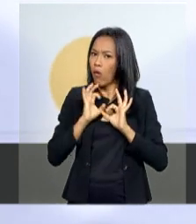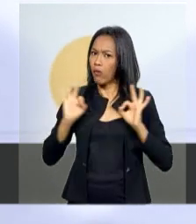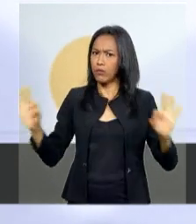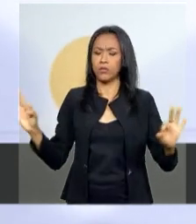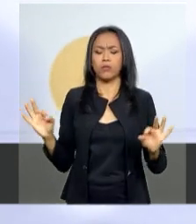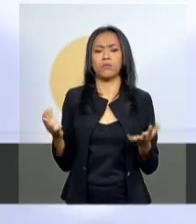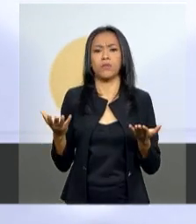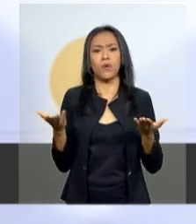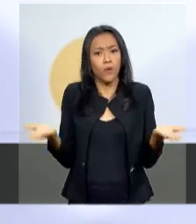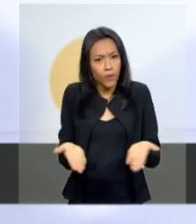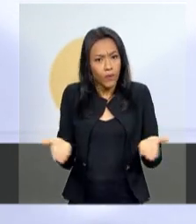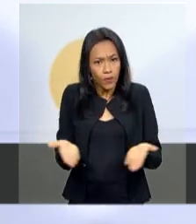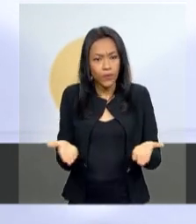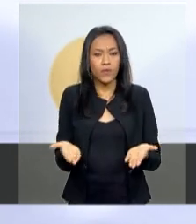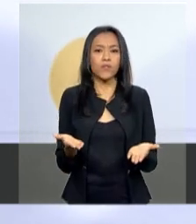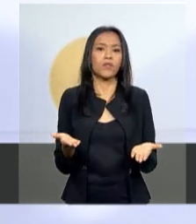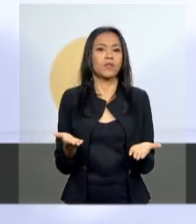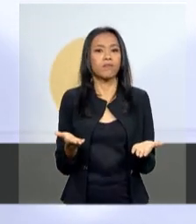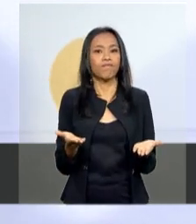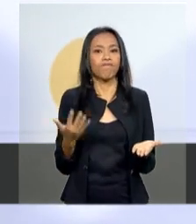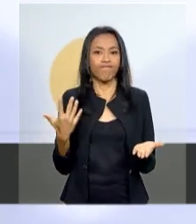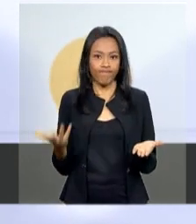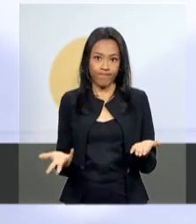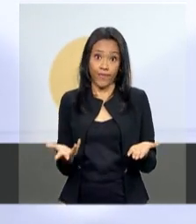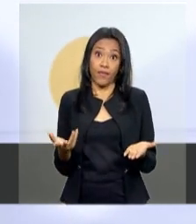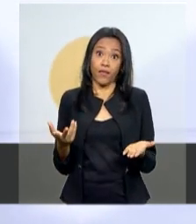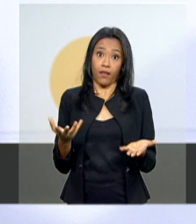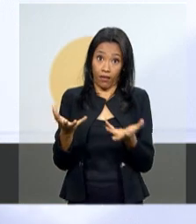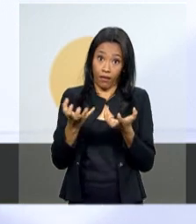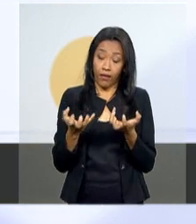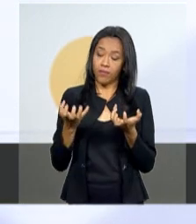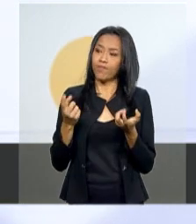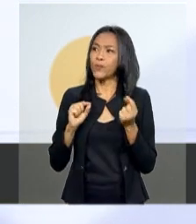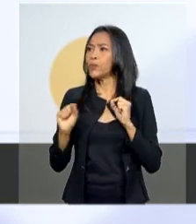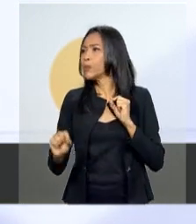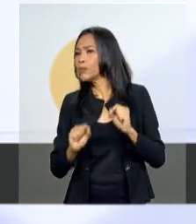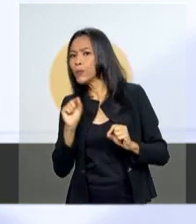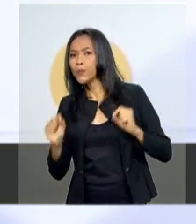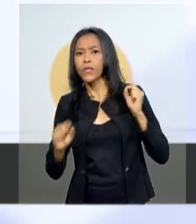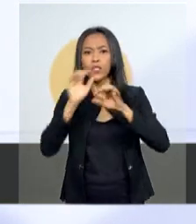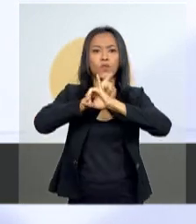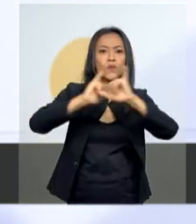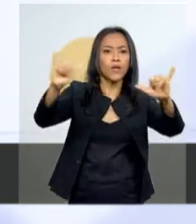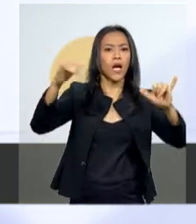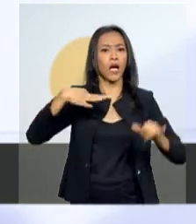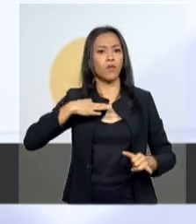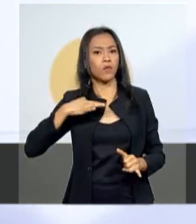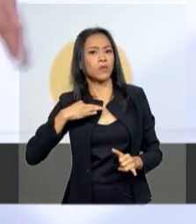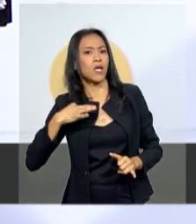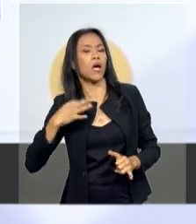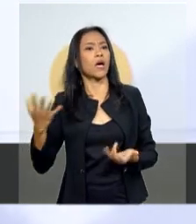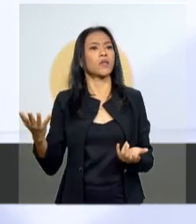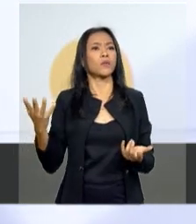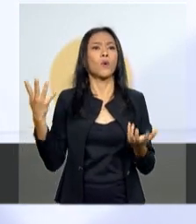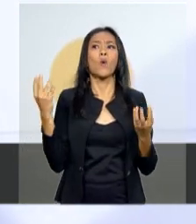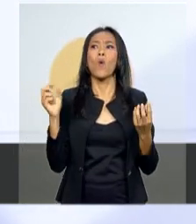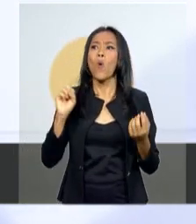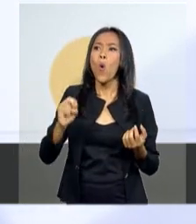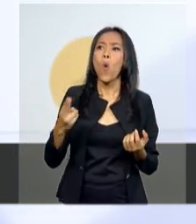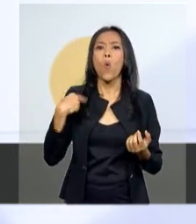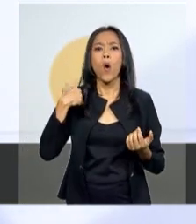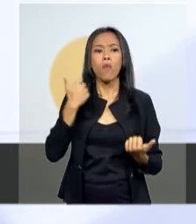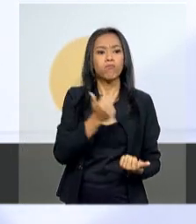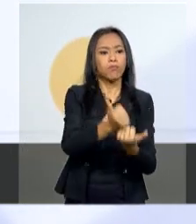você hoje quando pretende divulgar a idéia do voluntariado ou pretende atender àqueles que